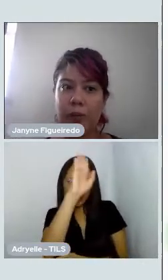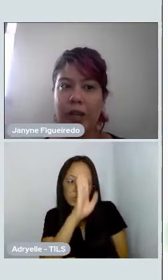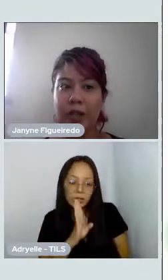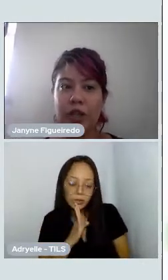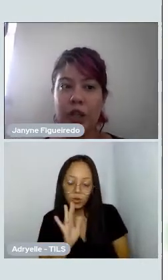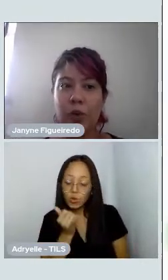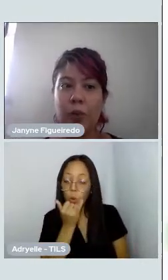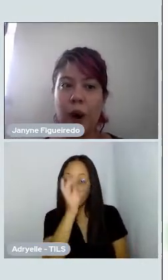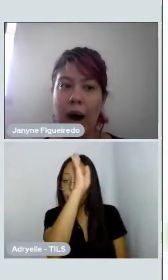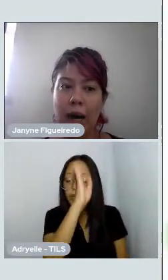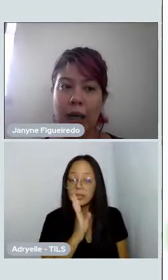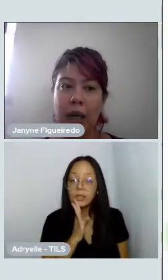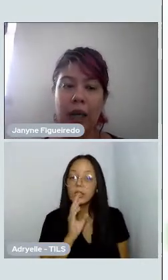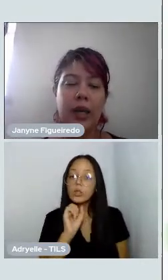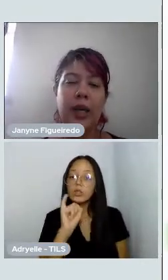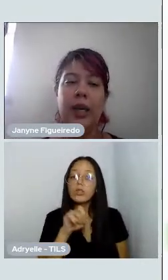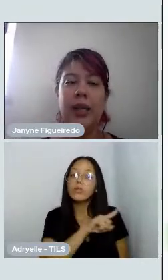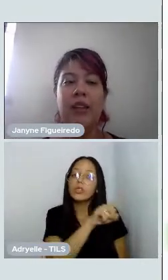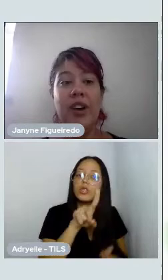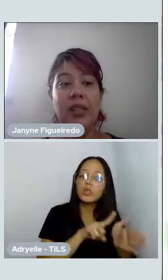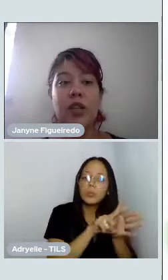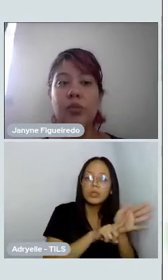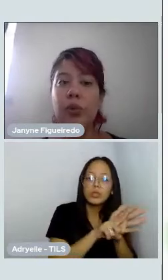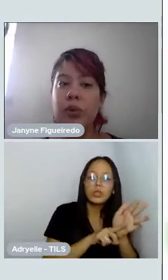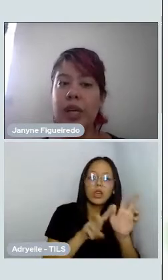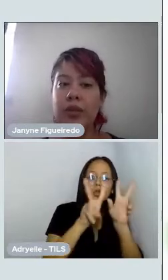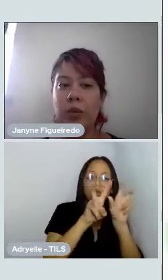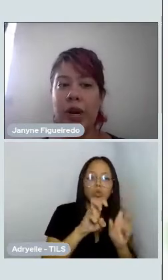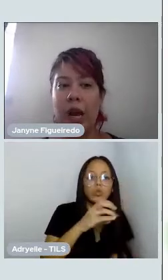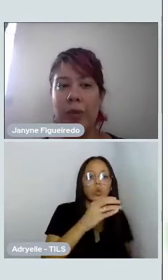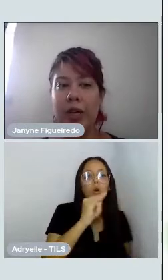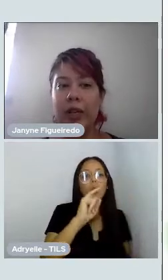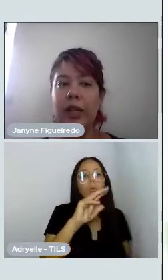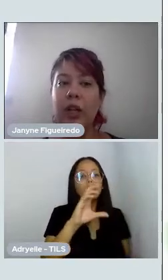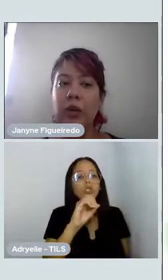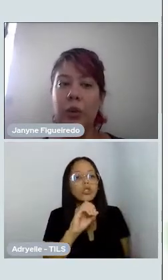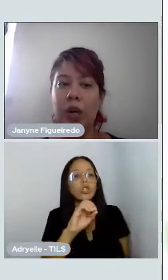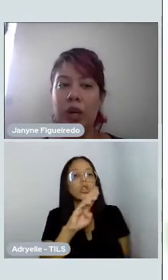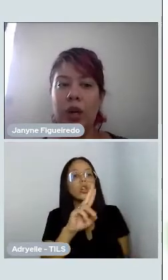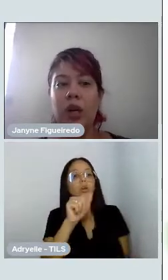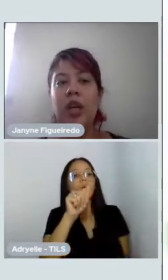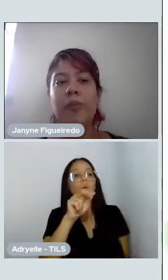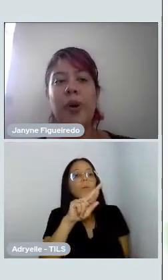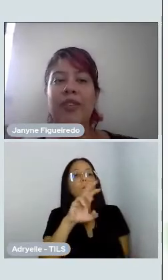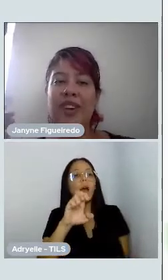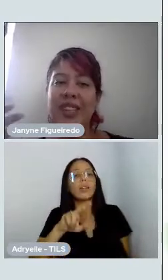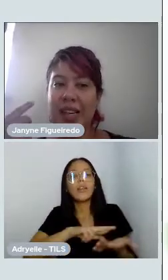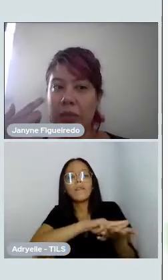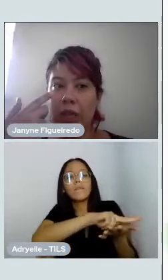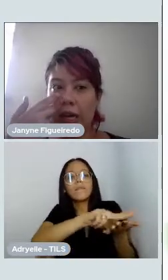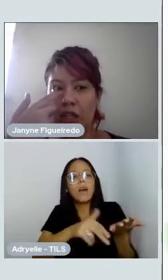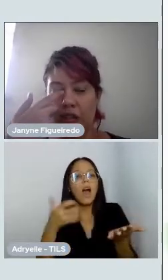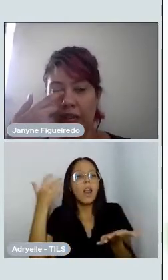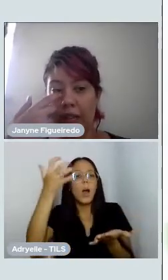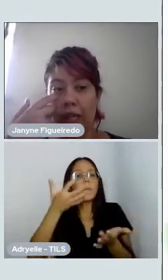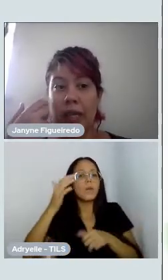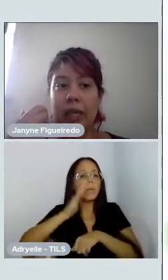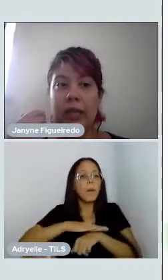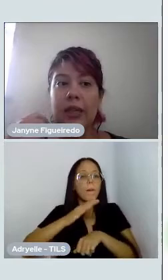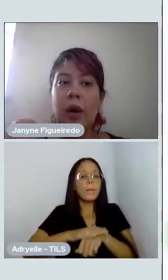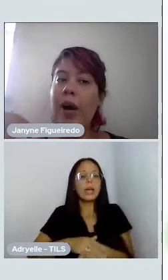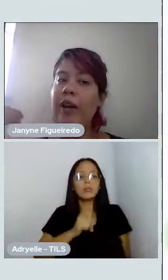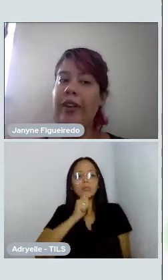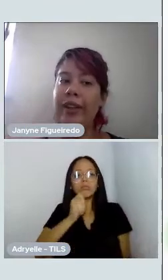um pouco a respeito de Chico Buarque, ele tem diversas músicas sobre a época da ditadura, que podem fazer com que a